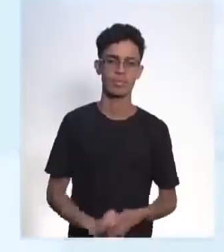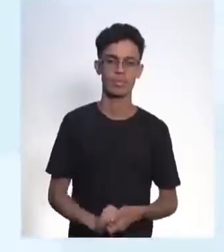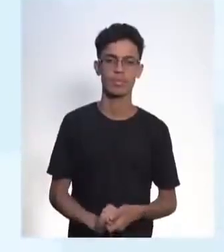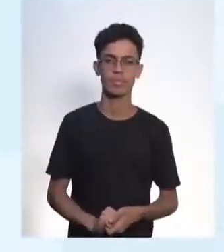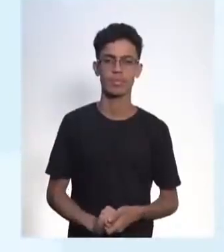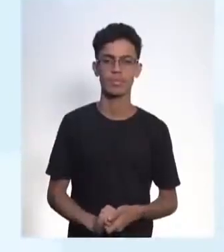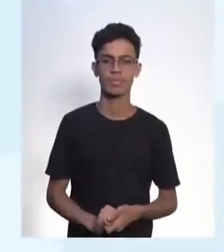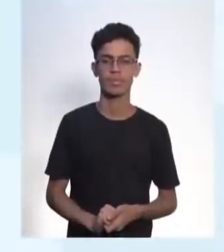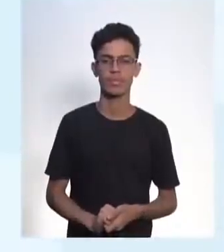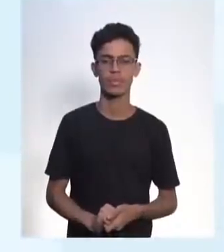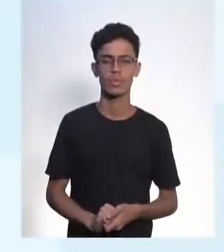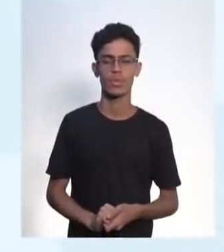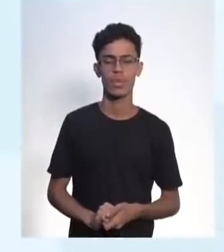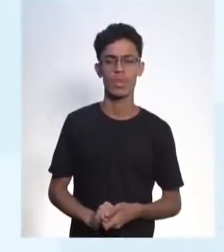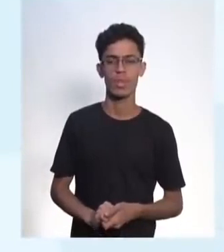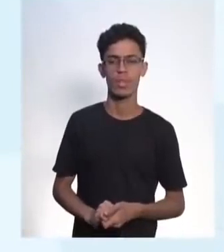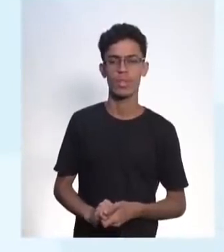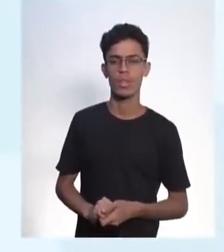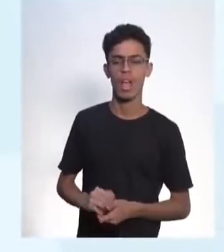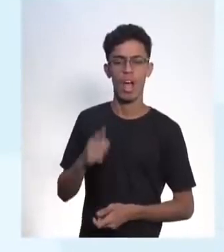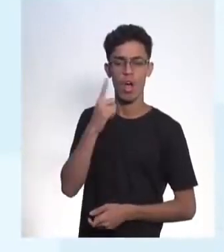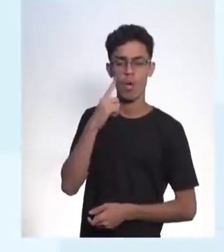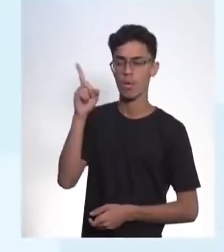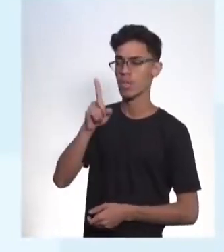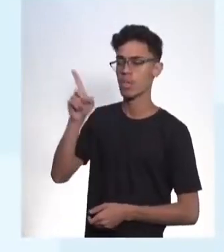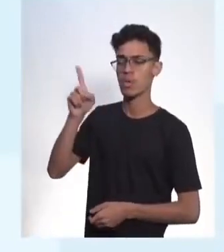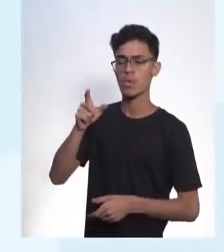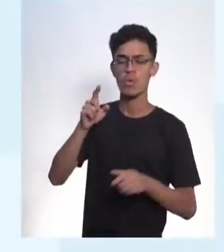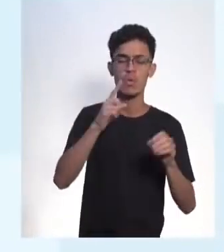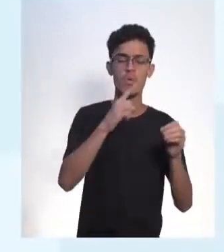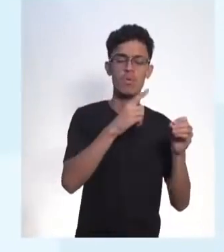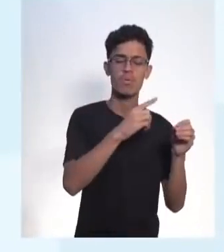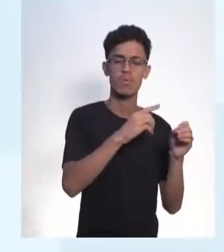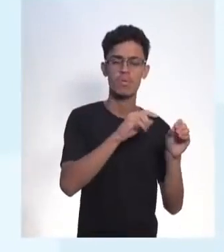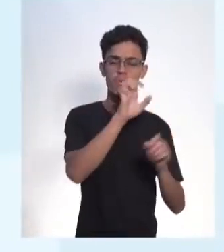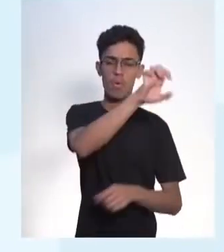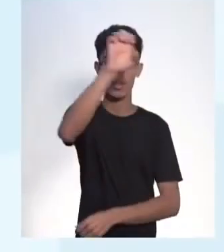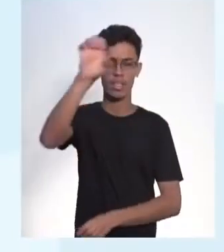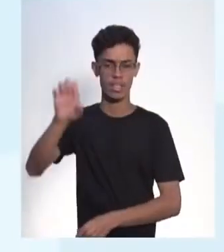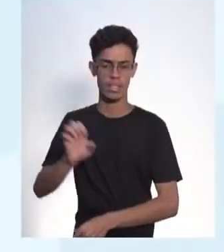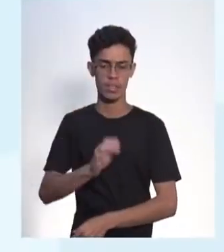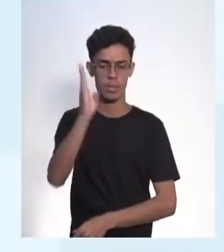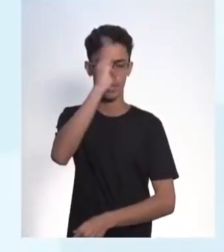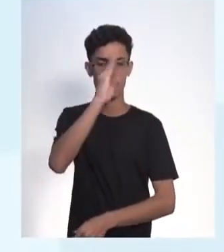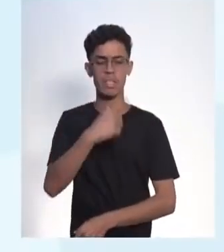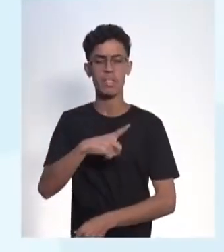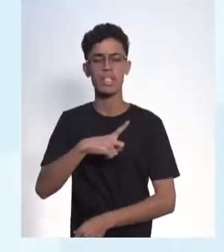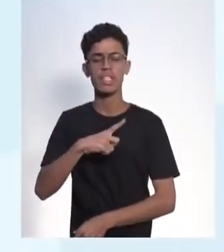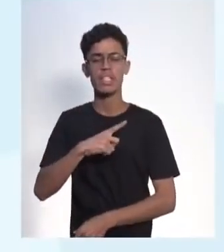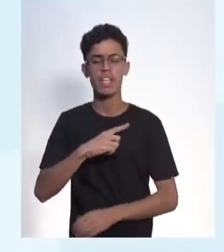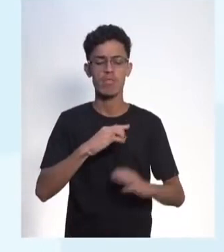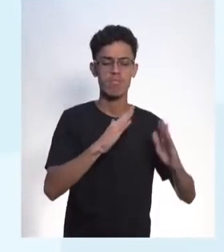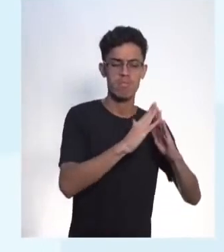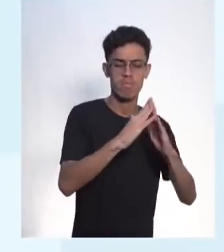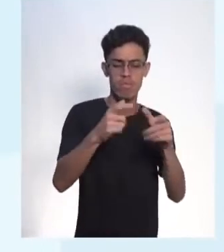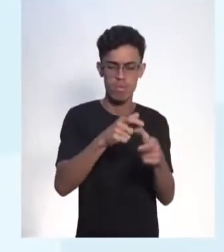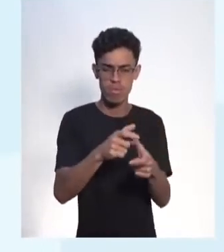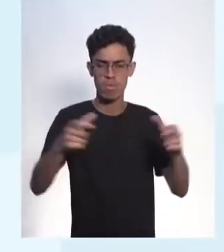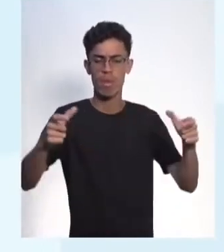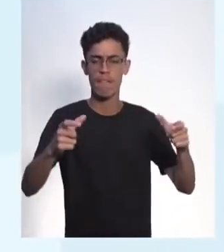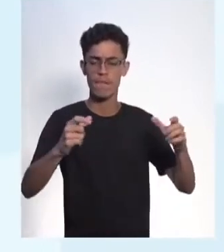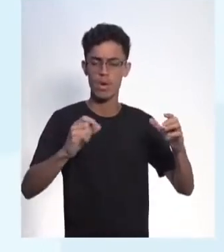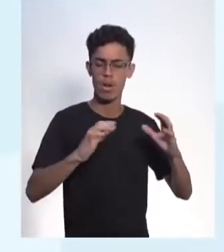De acordo com o mapa, quais estados brasileiros agregam o maior número de comunidades quilombolas?